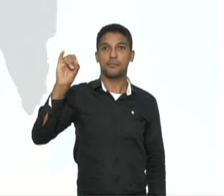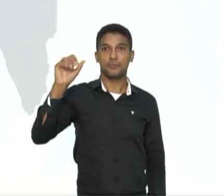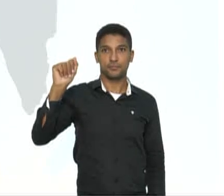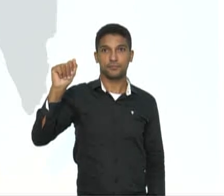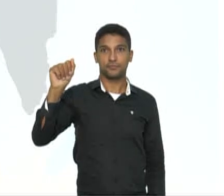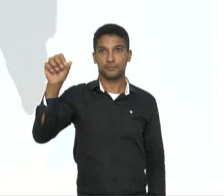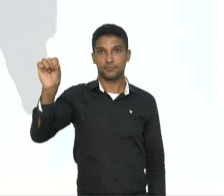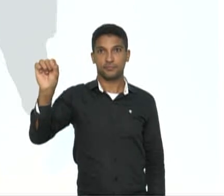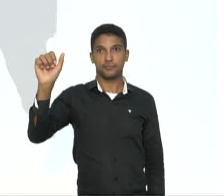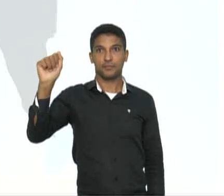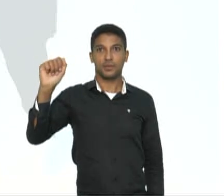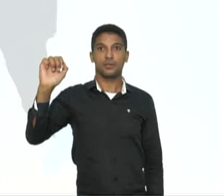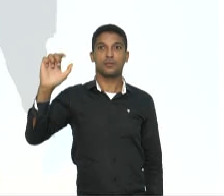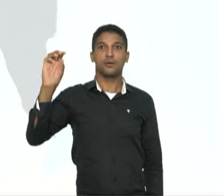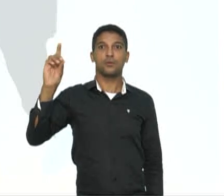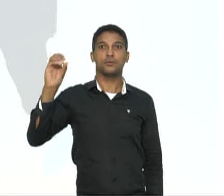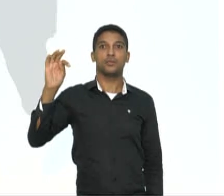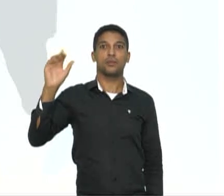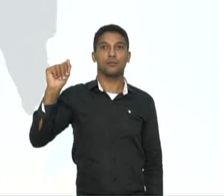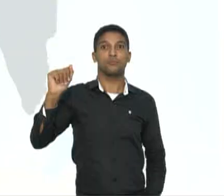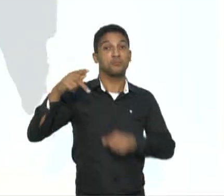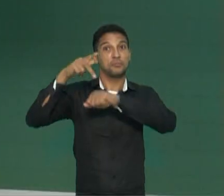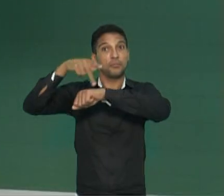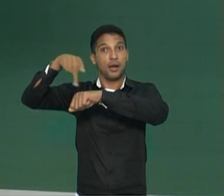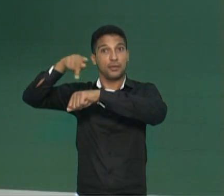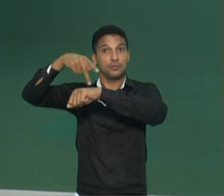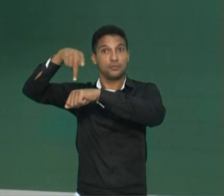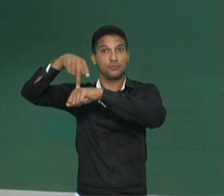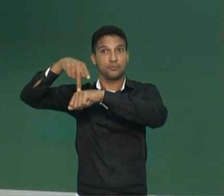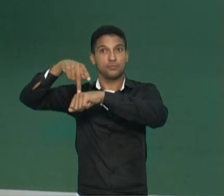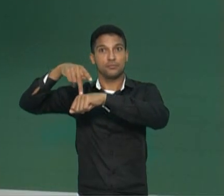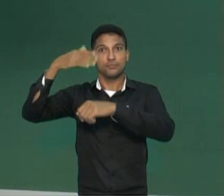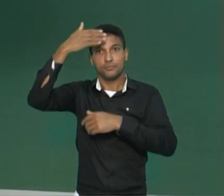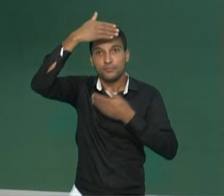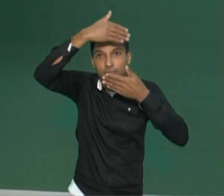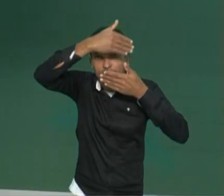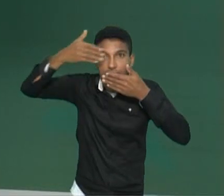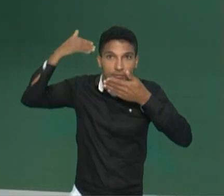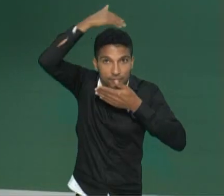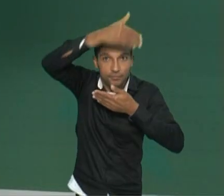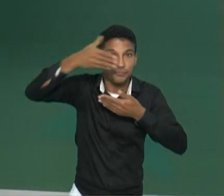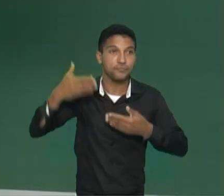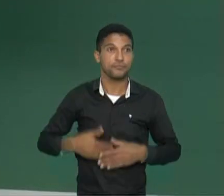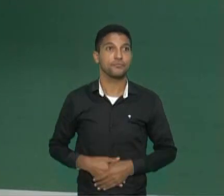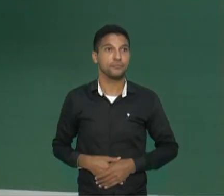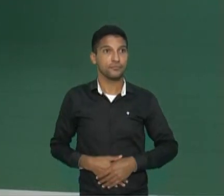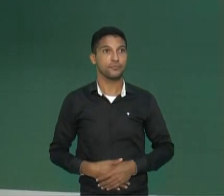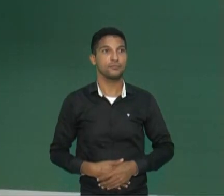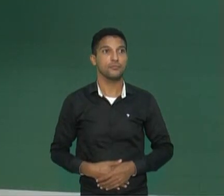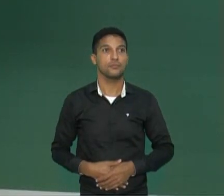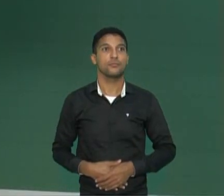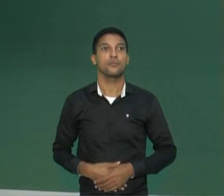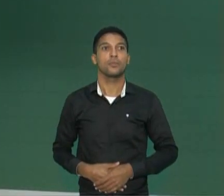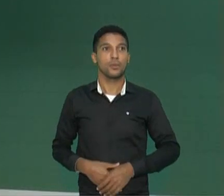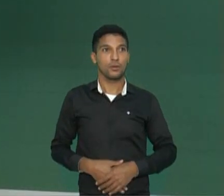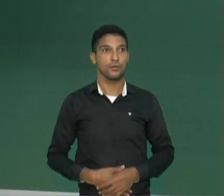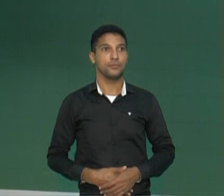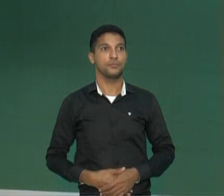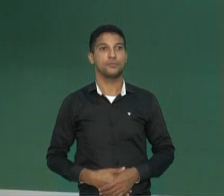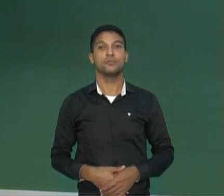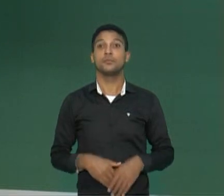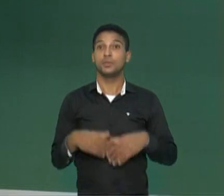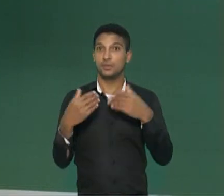quem sucedeu, né, os califados eram famosos parentes de sangue do profeta, tá?